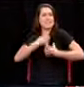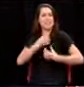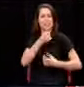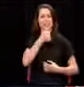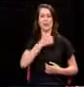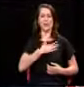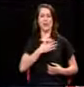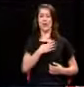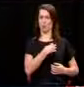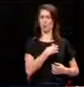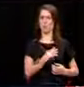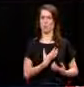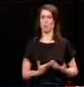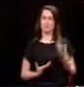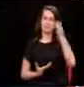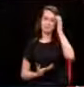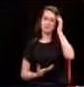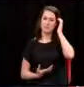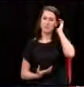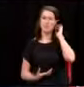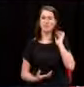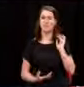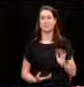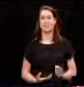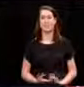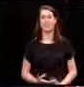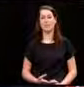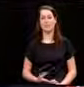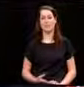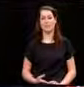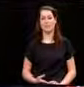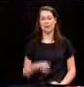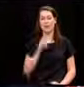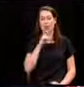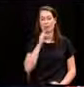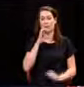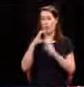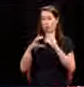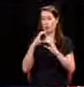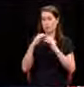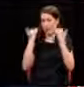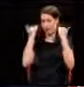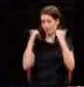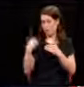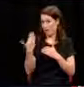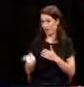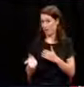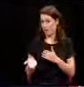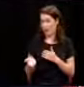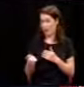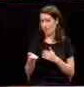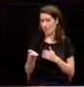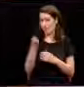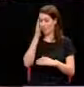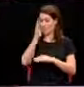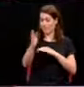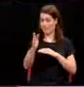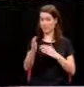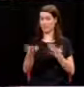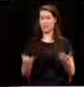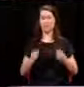Acredito que também seja um pouco por aí que tem essa possibilidade de comunicar isso aos adeptos. Sim, sem dúvida. De forma direta. É uma forma de estarmos